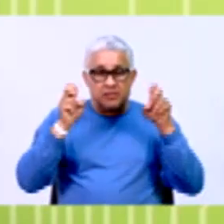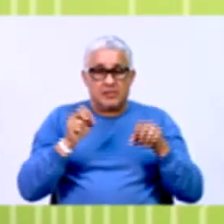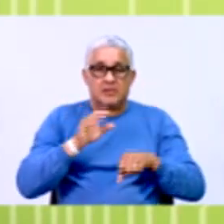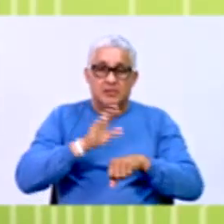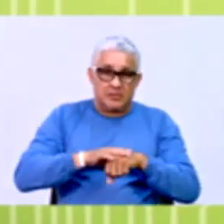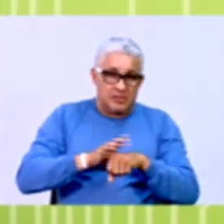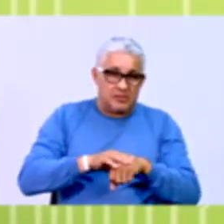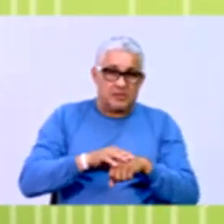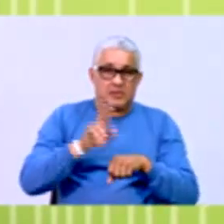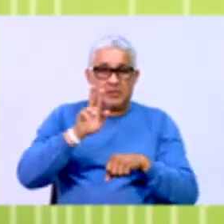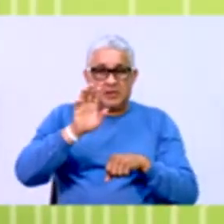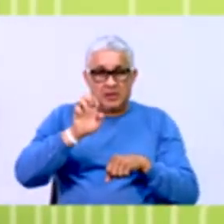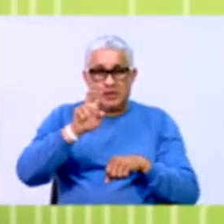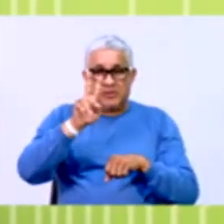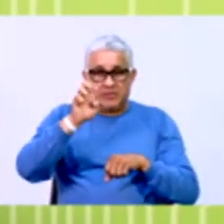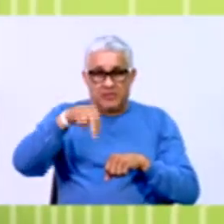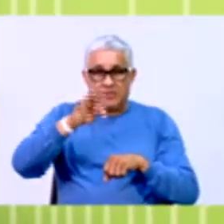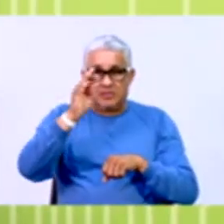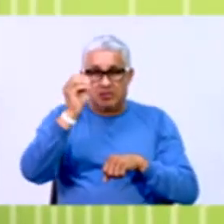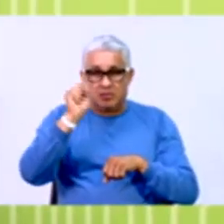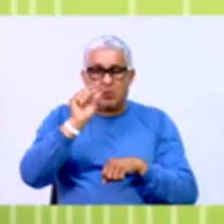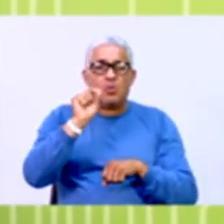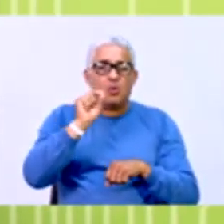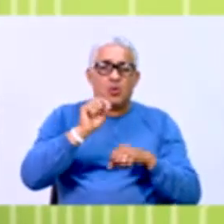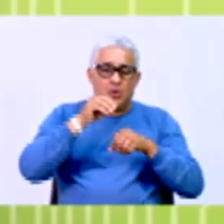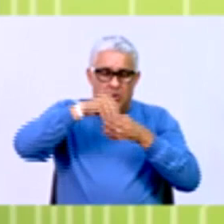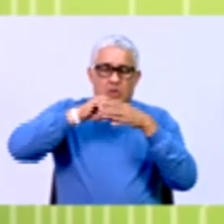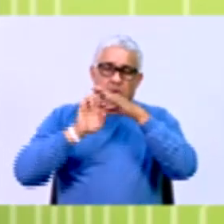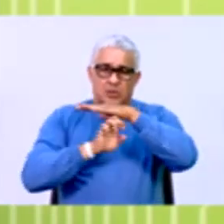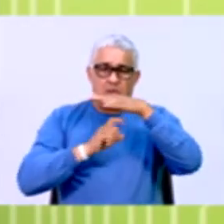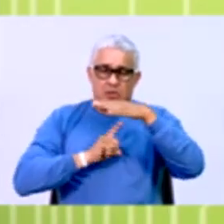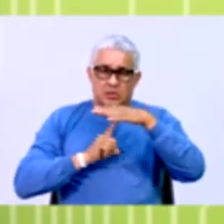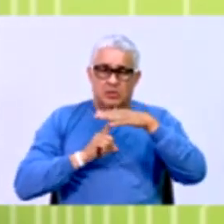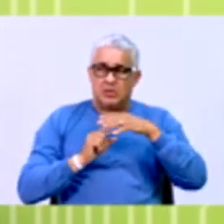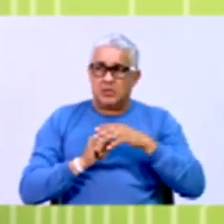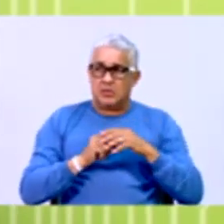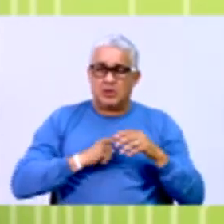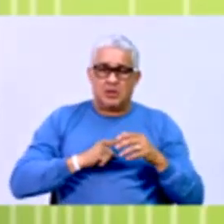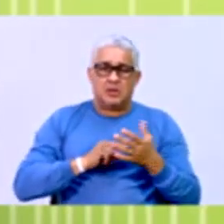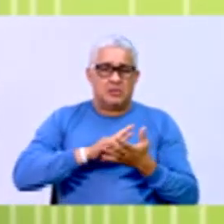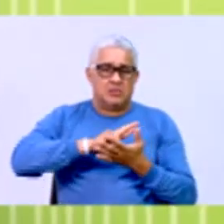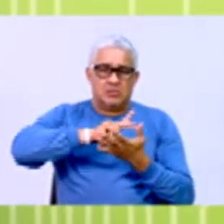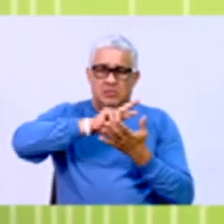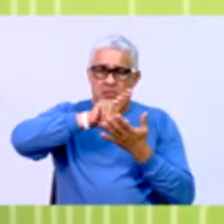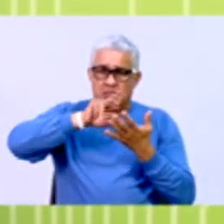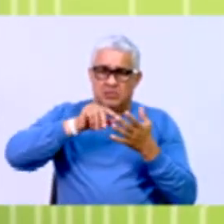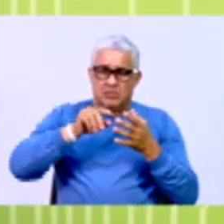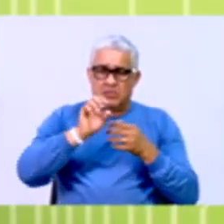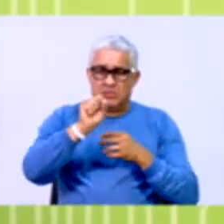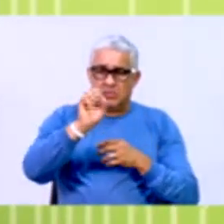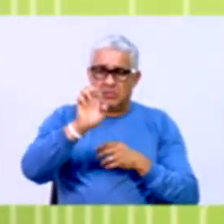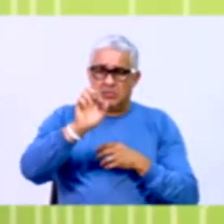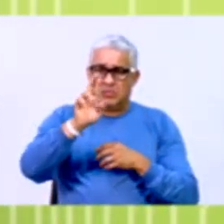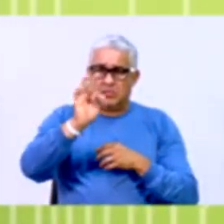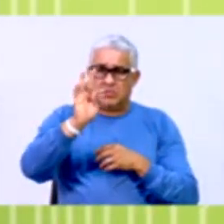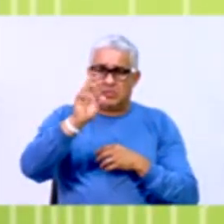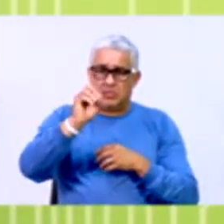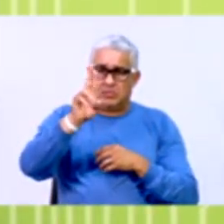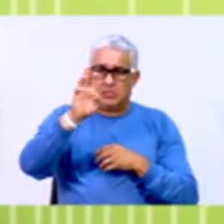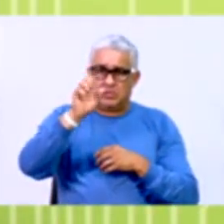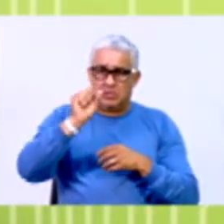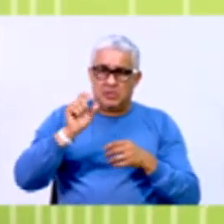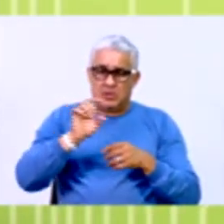e os eventos. Que eventos? Então, dentro de uma empresa, há vários setores, né? Cada um